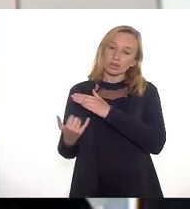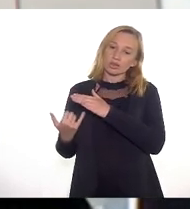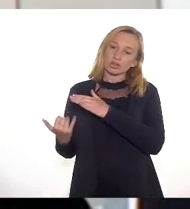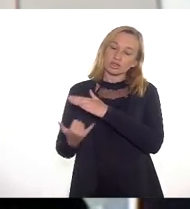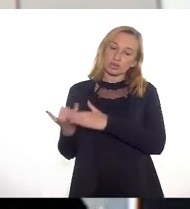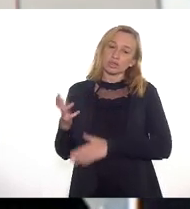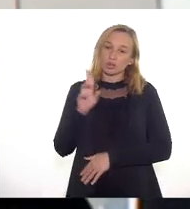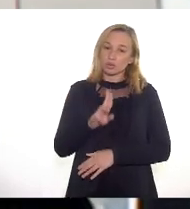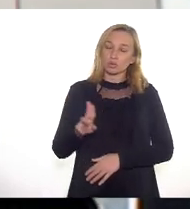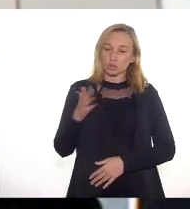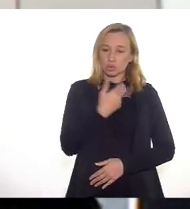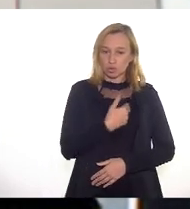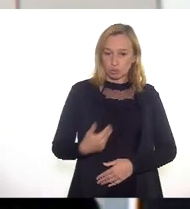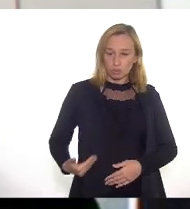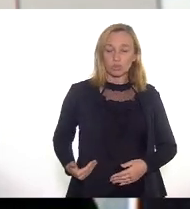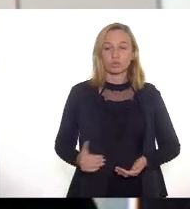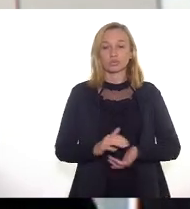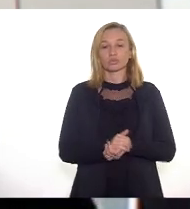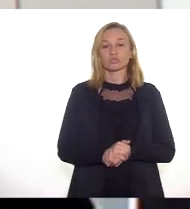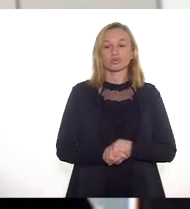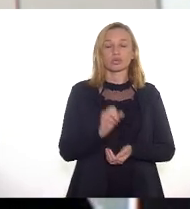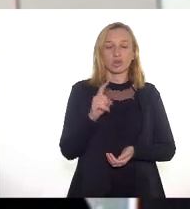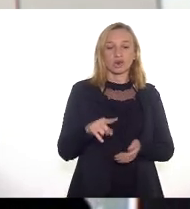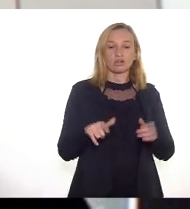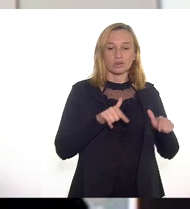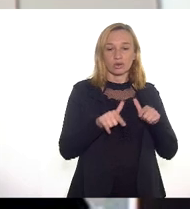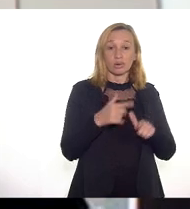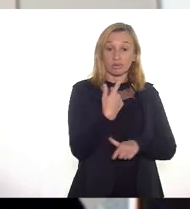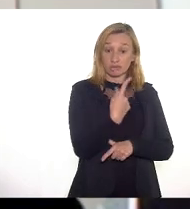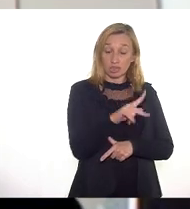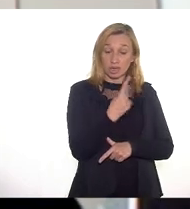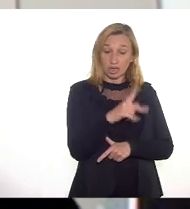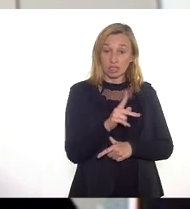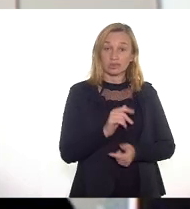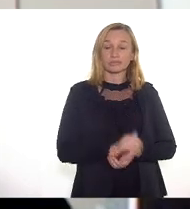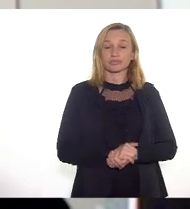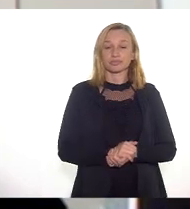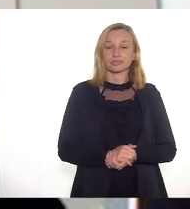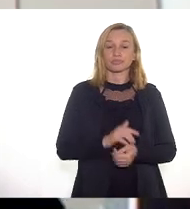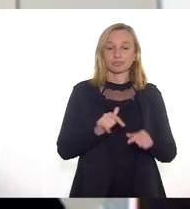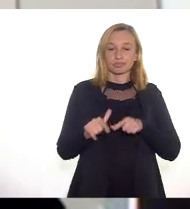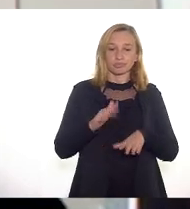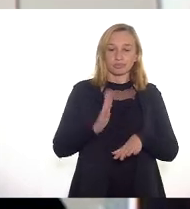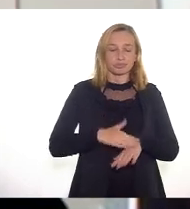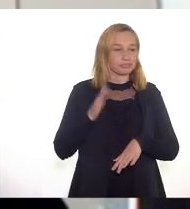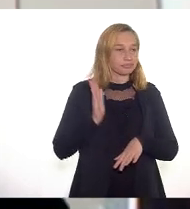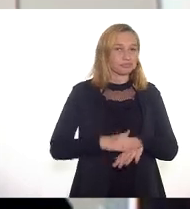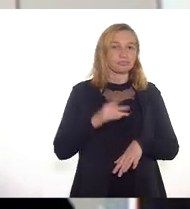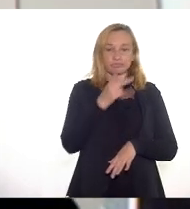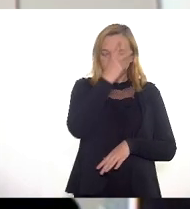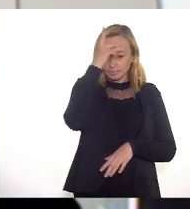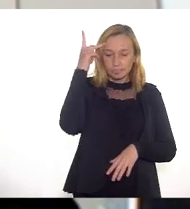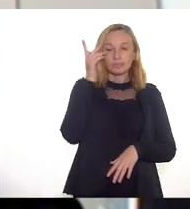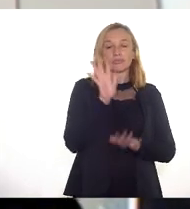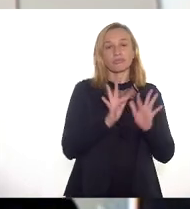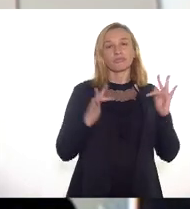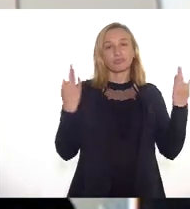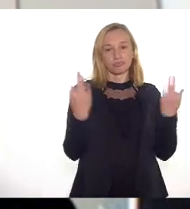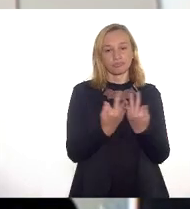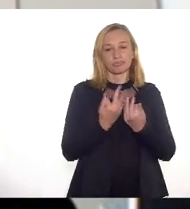pública. Porque, na verdade, esse é o papel que a Abra Cannabis cumpre quando trabalha para que mais e mais pessoas e